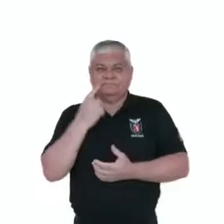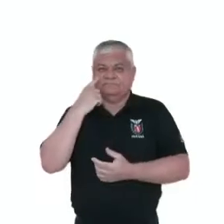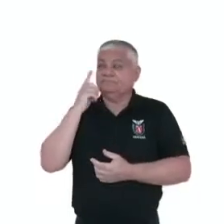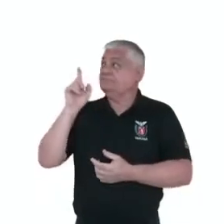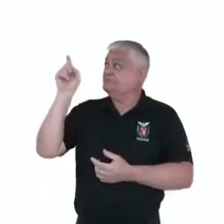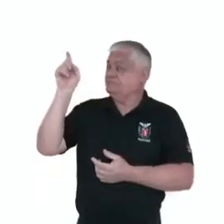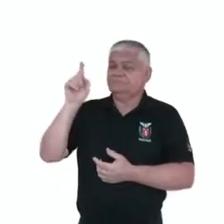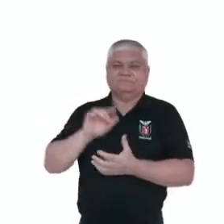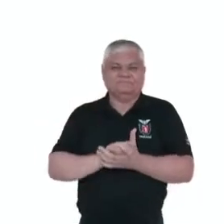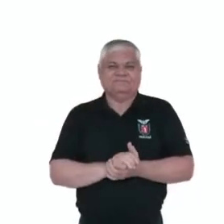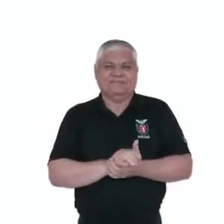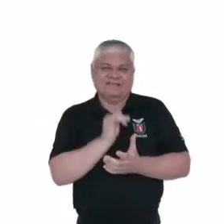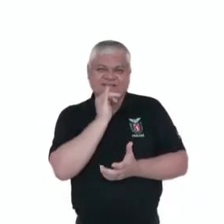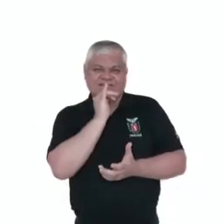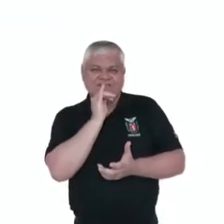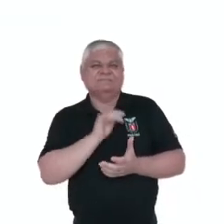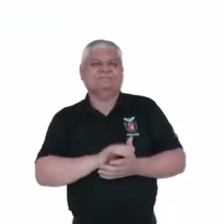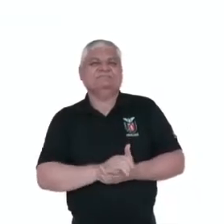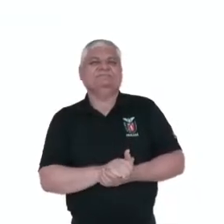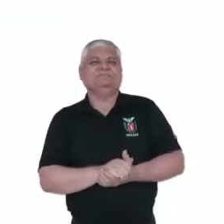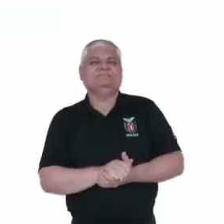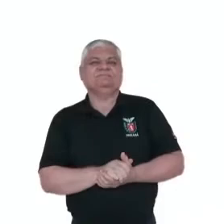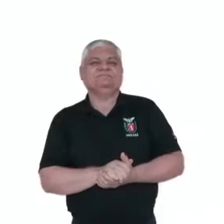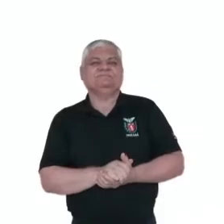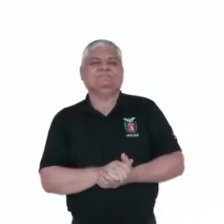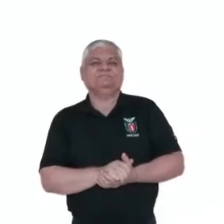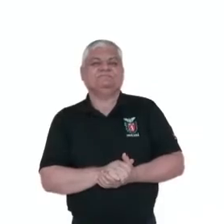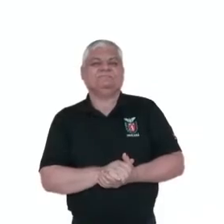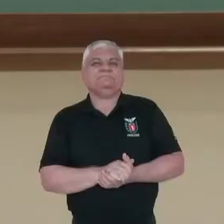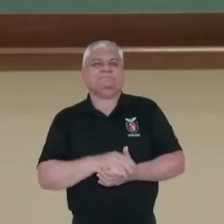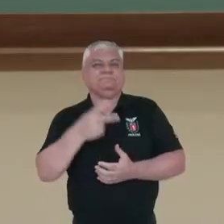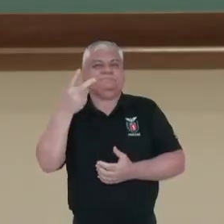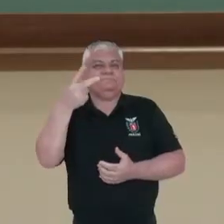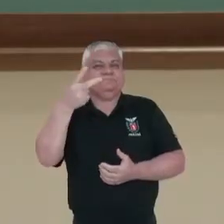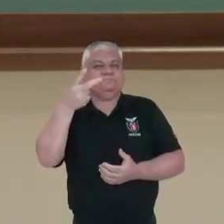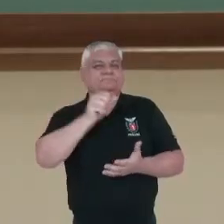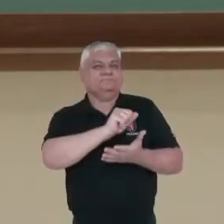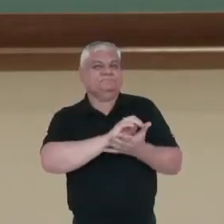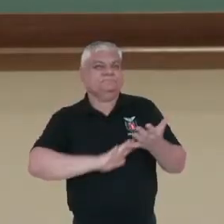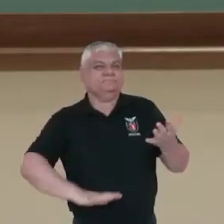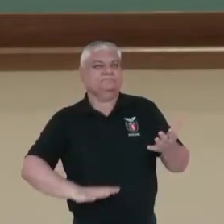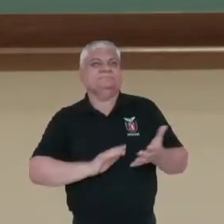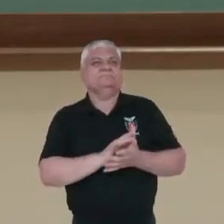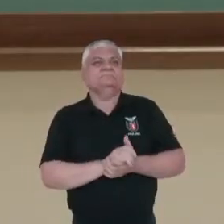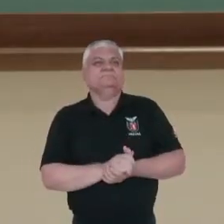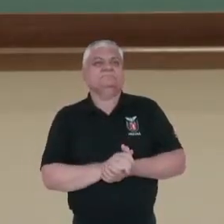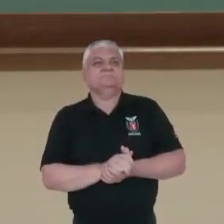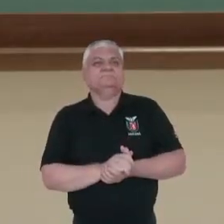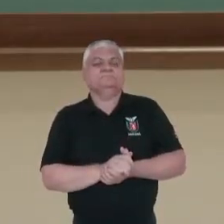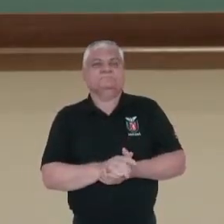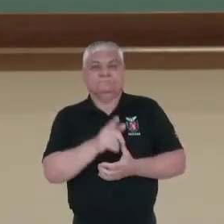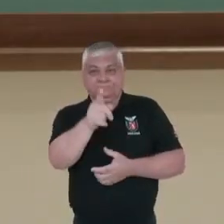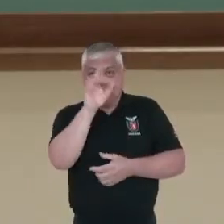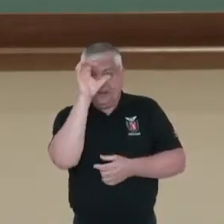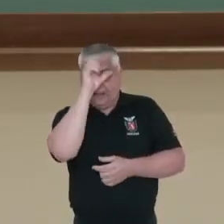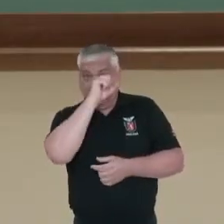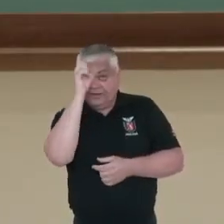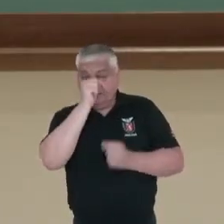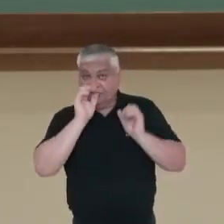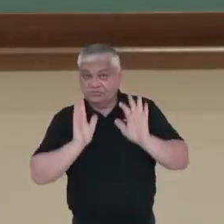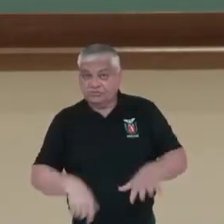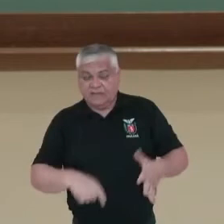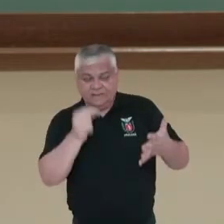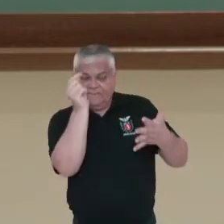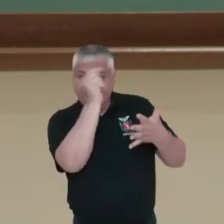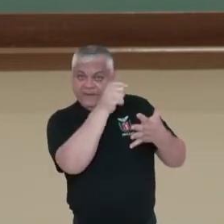algumas atividades físicas aqui ó pote o exercício dois agora que você aprendeu Quais